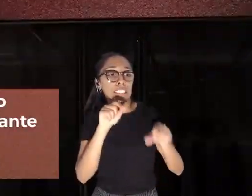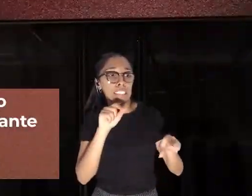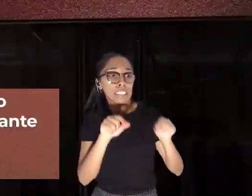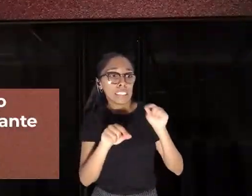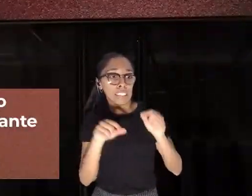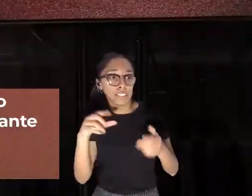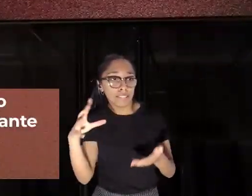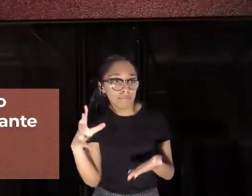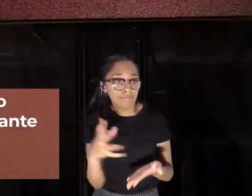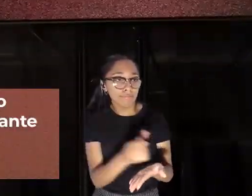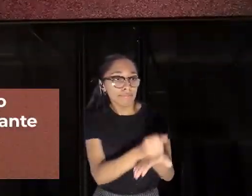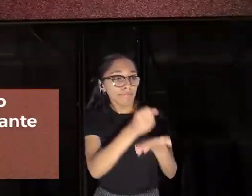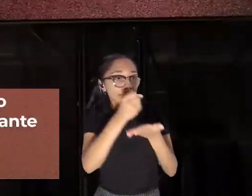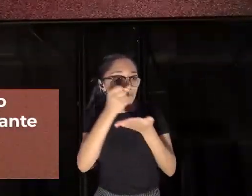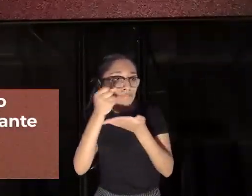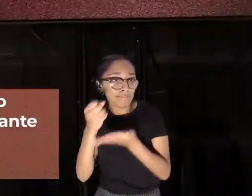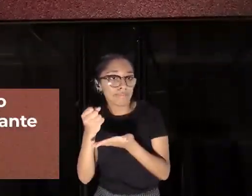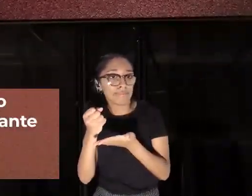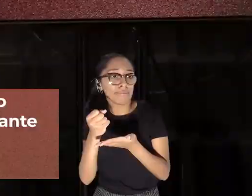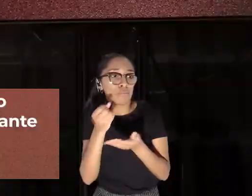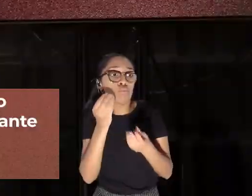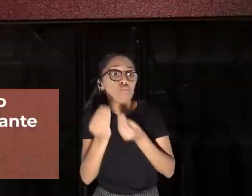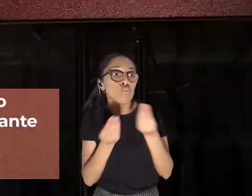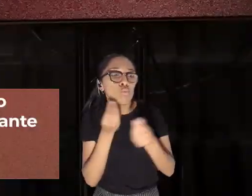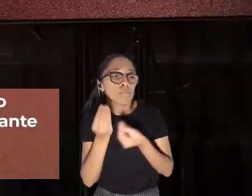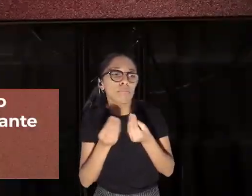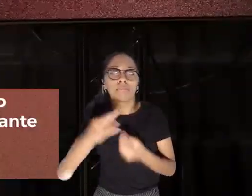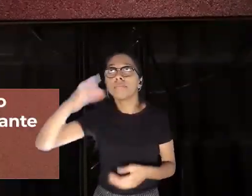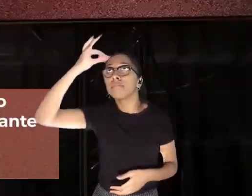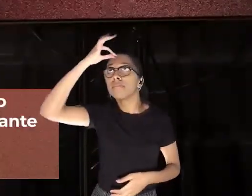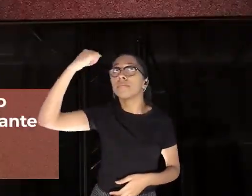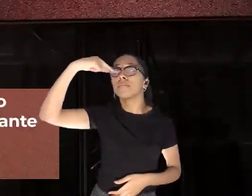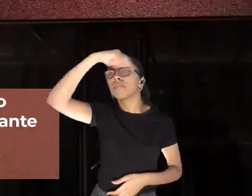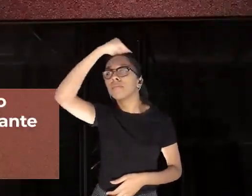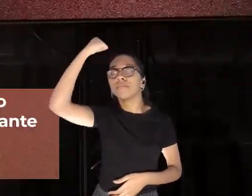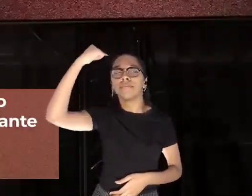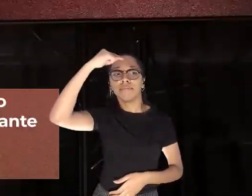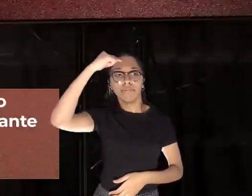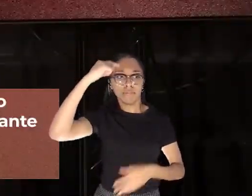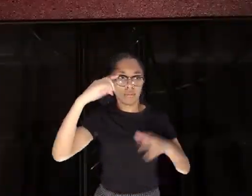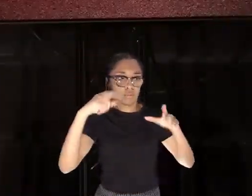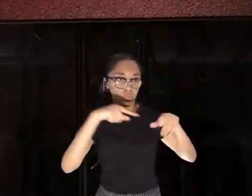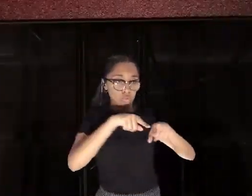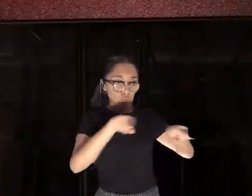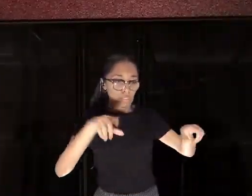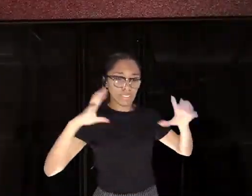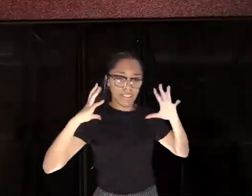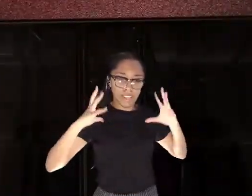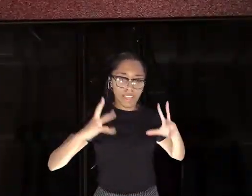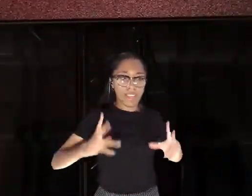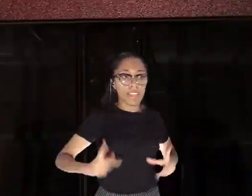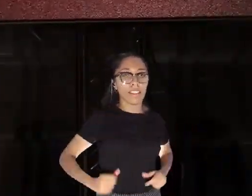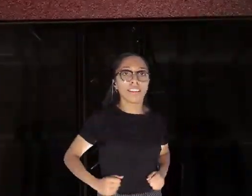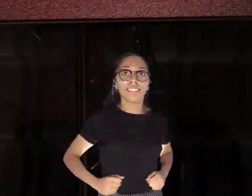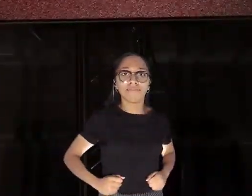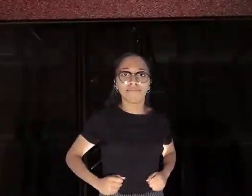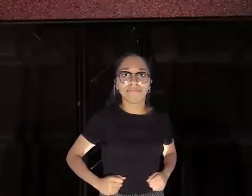obra santificadora do Espírito Santo. Quem nos transforma é o Espírito Santo.